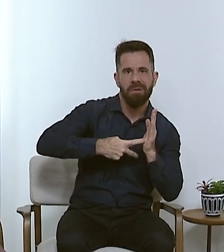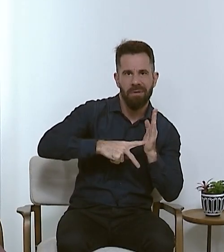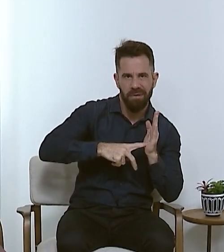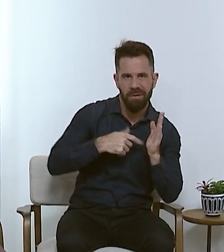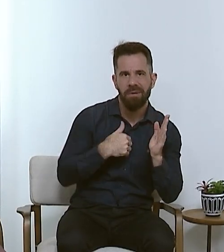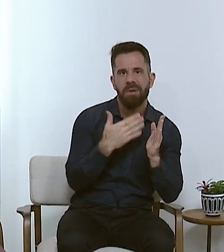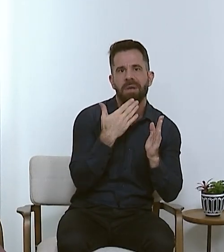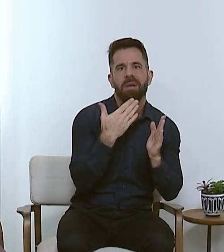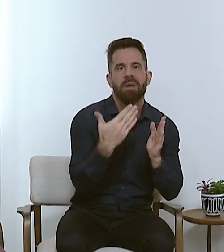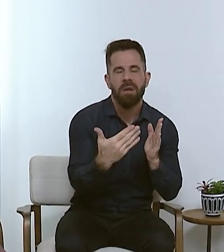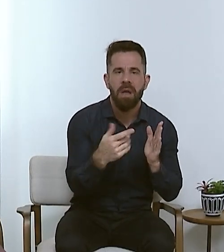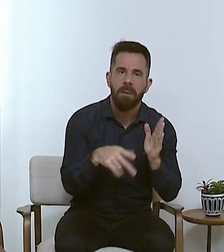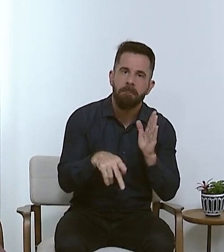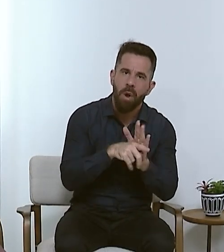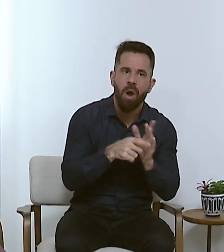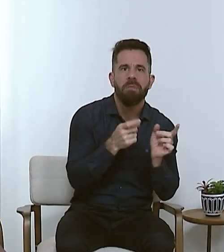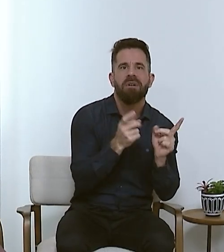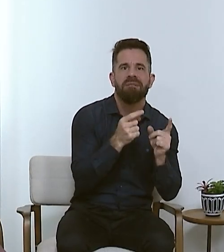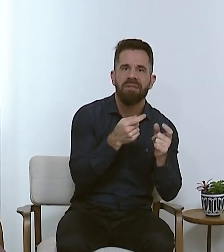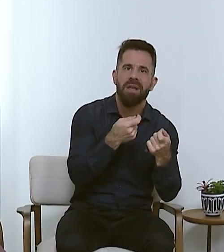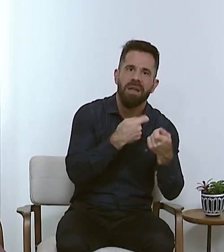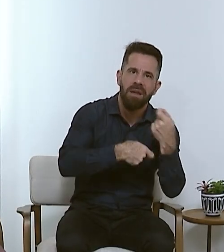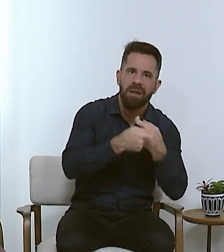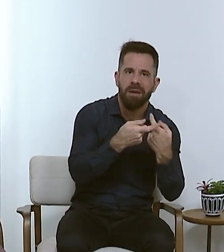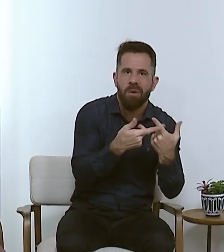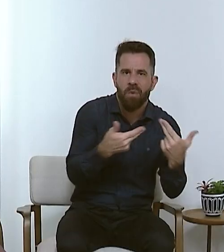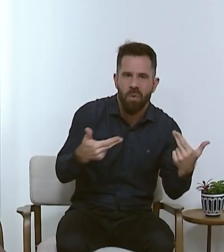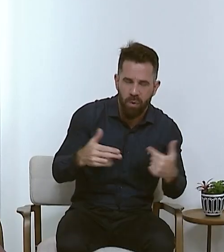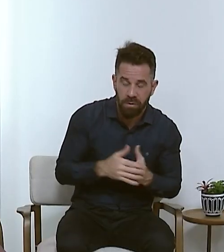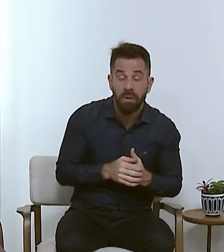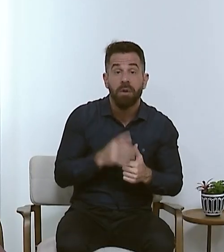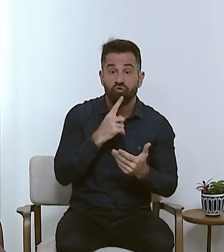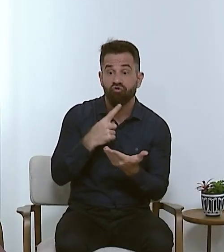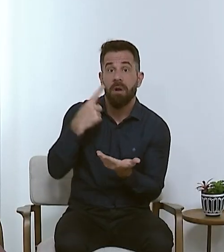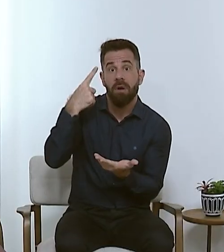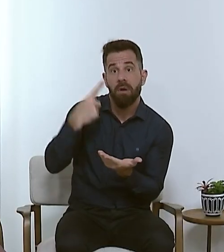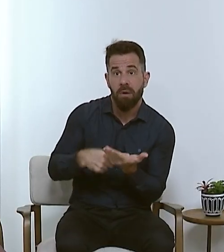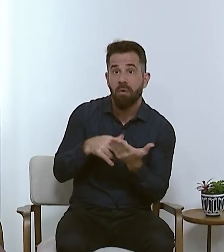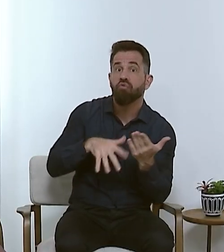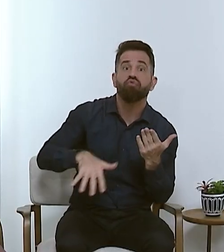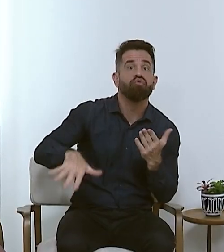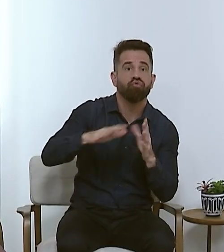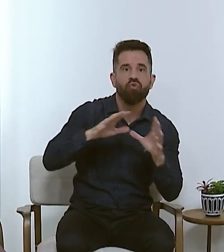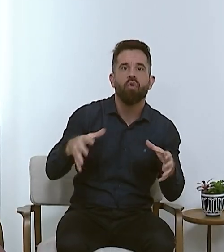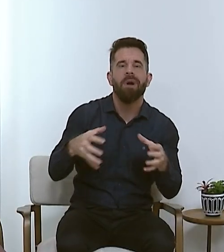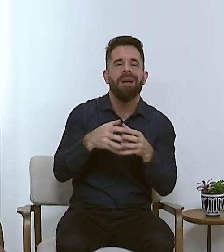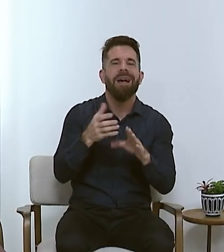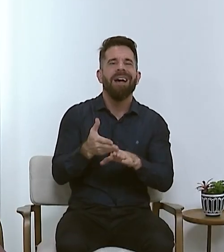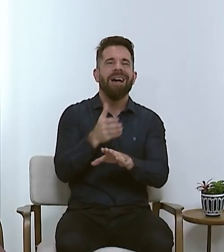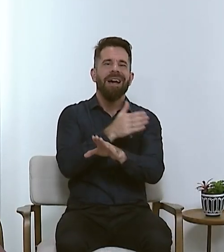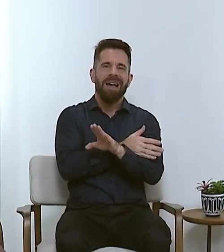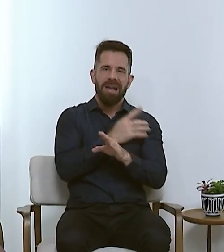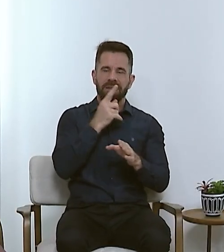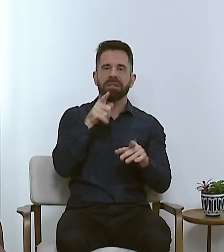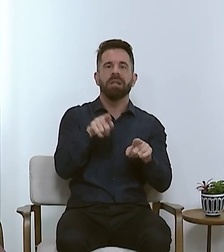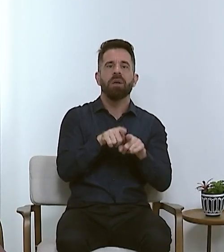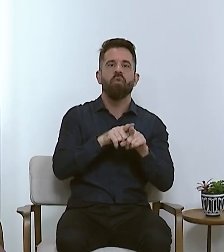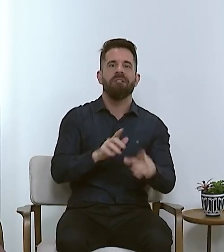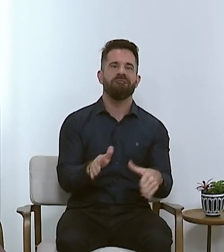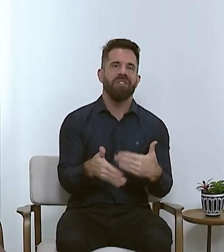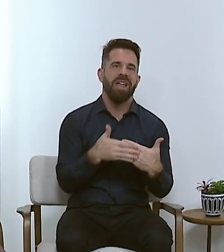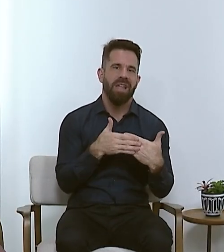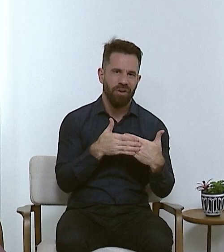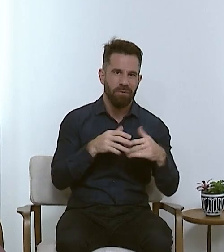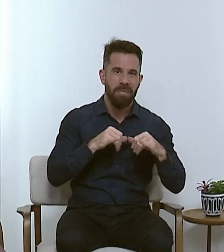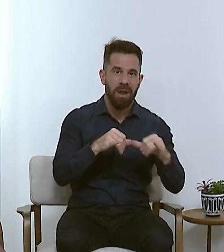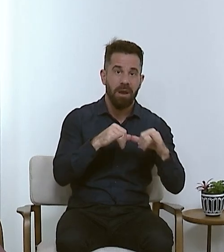de Gêneros Alimentícios do estado de Goiás. O acordo coletivo de trabalho, que limitava o funcionamento dos supermercados até às 11